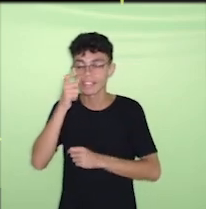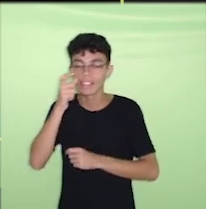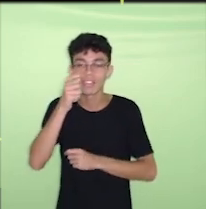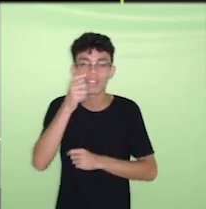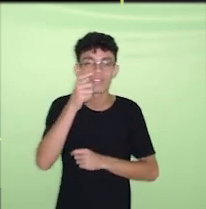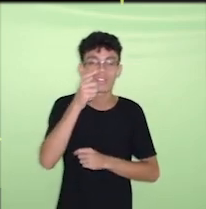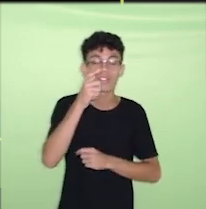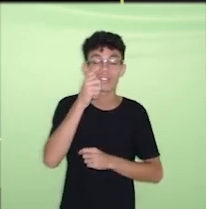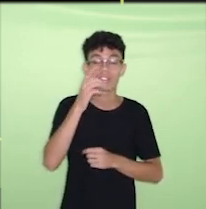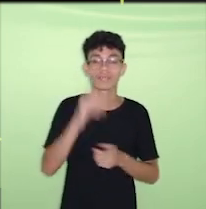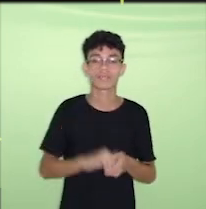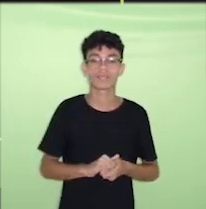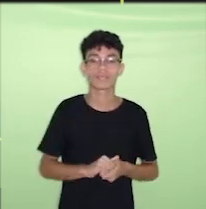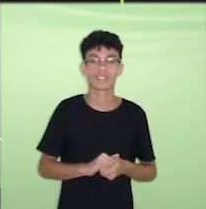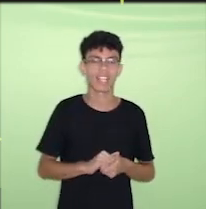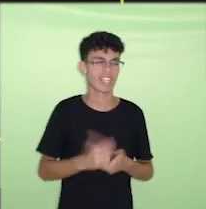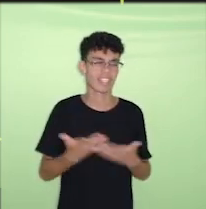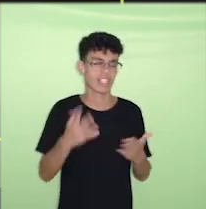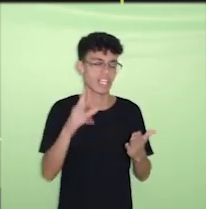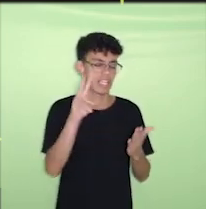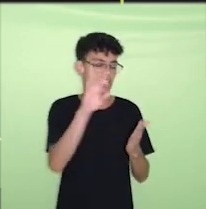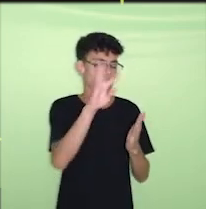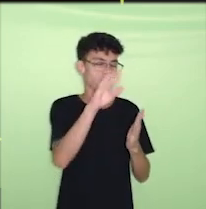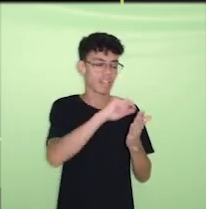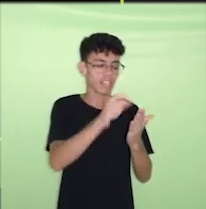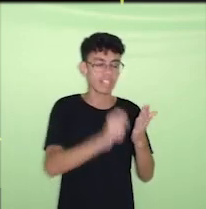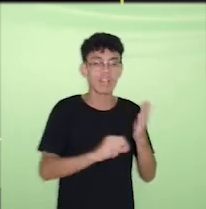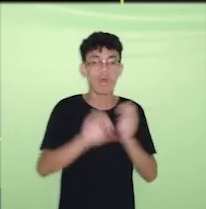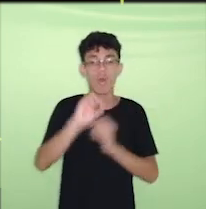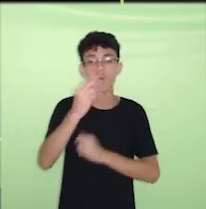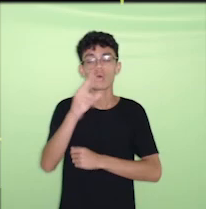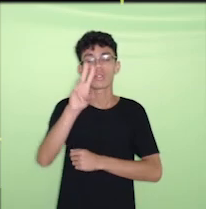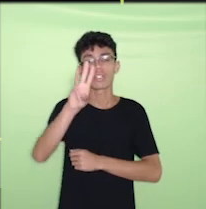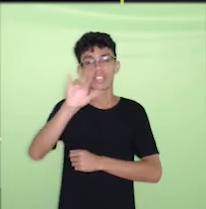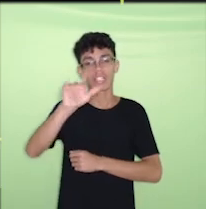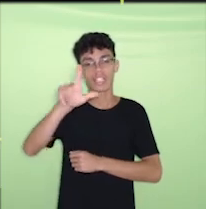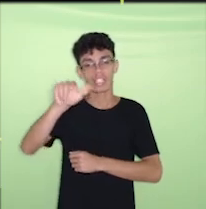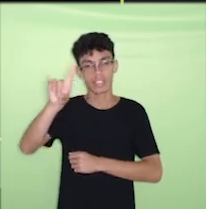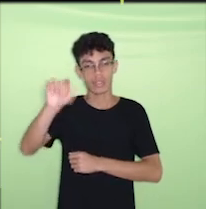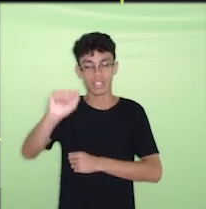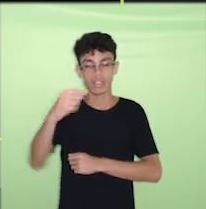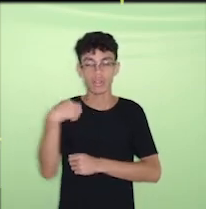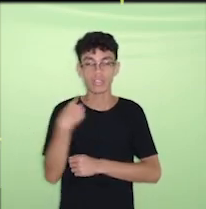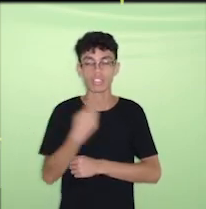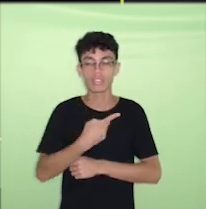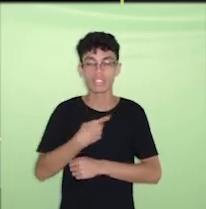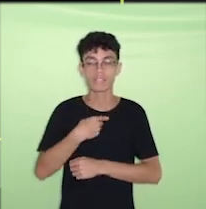coisa da peça ou até da Hilda, estamos aqui.